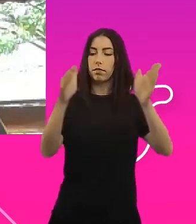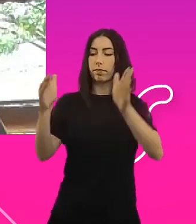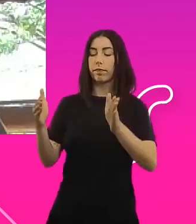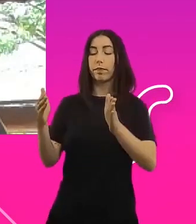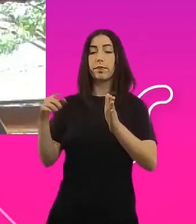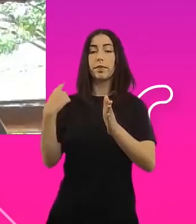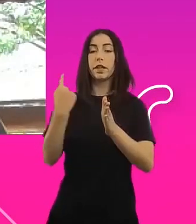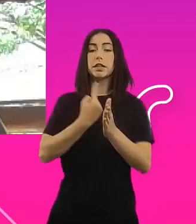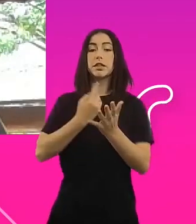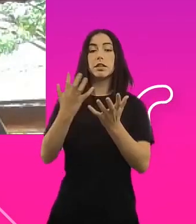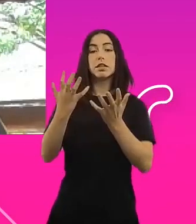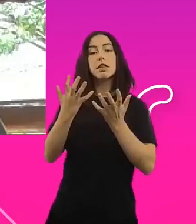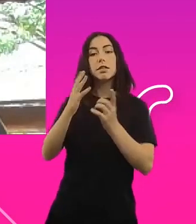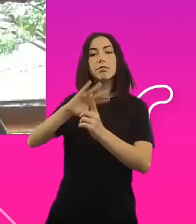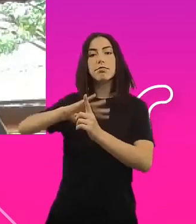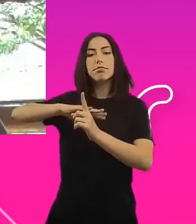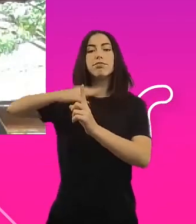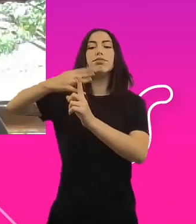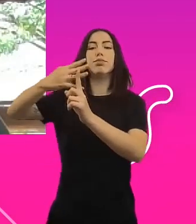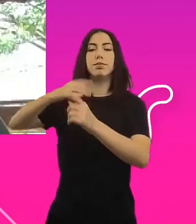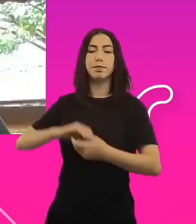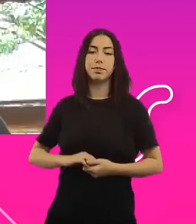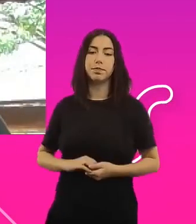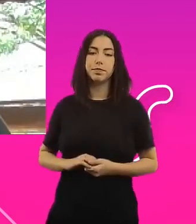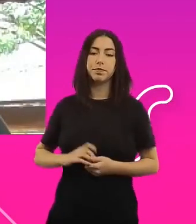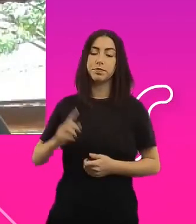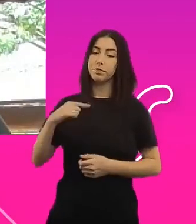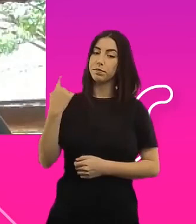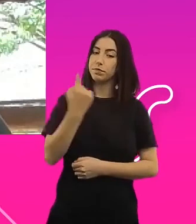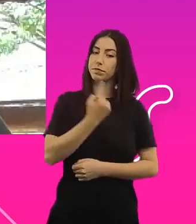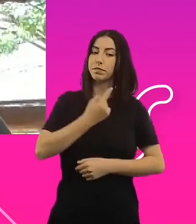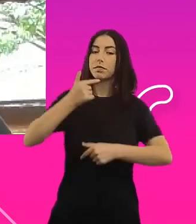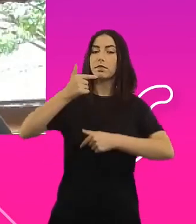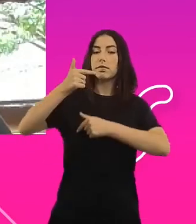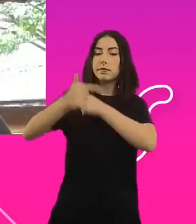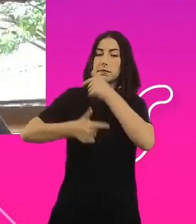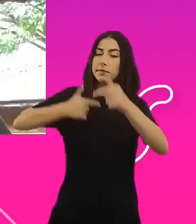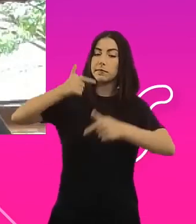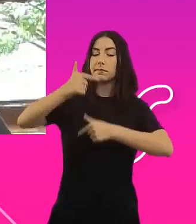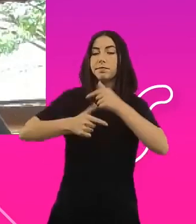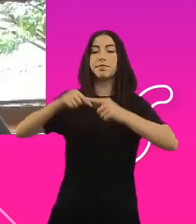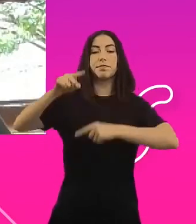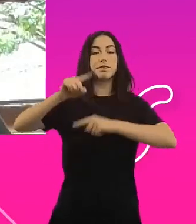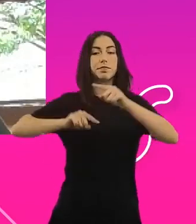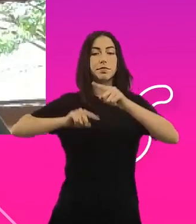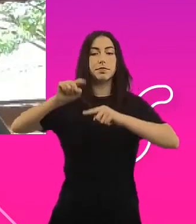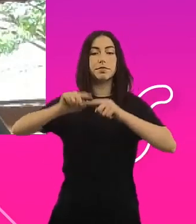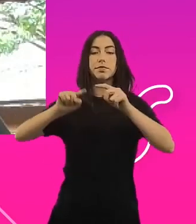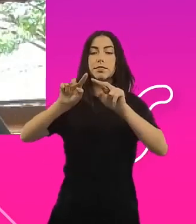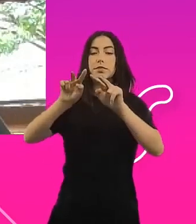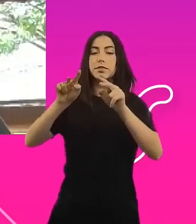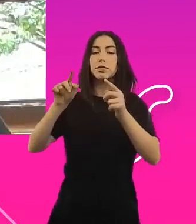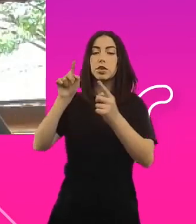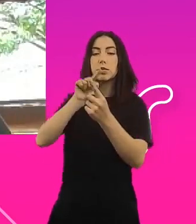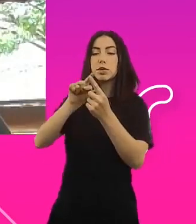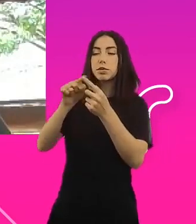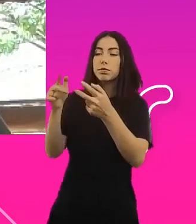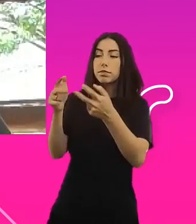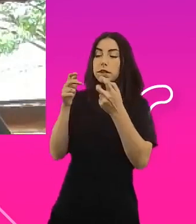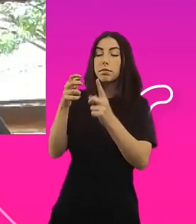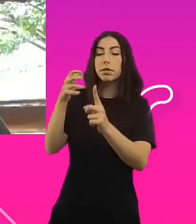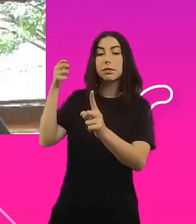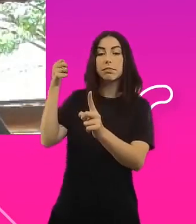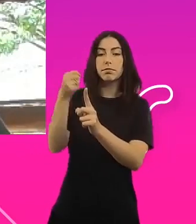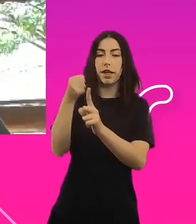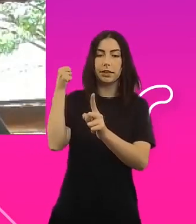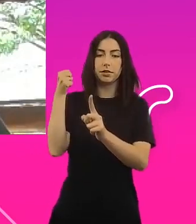vem trabalhando em ferramentas, né, internamente na empresa para medir impacto. A gente já fez pilotos, e esse